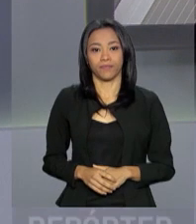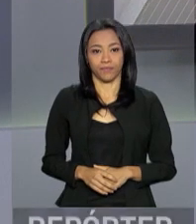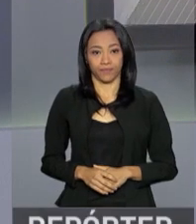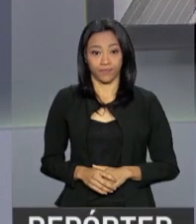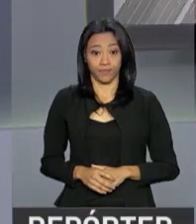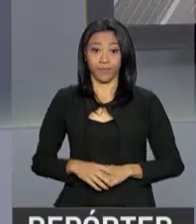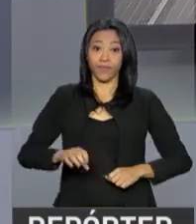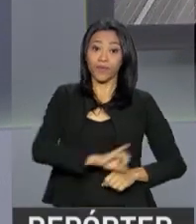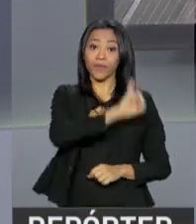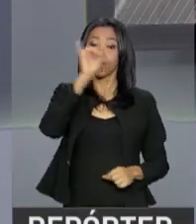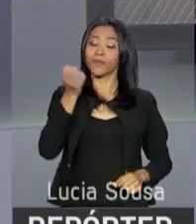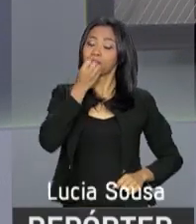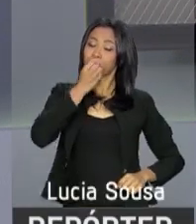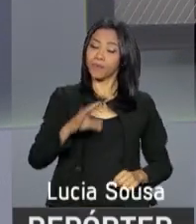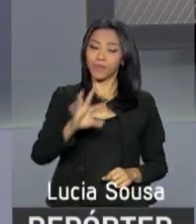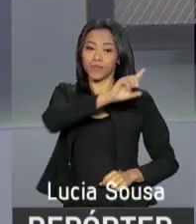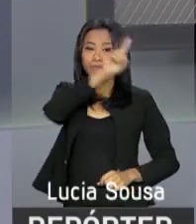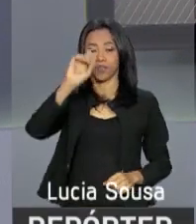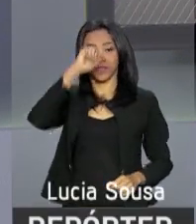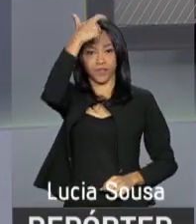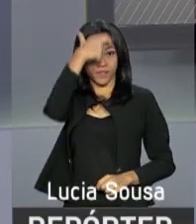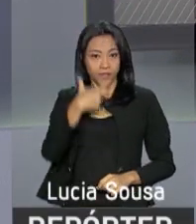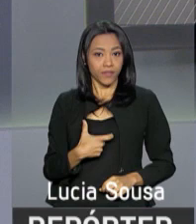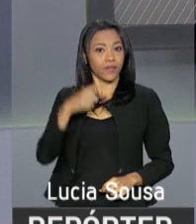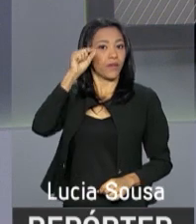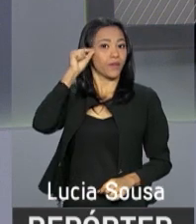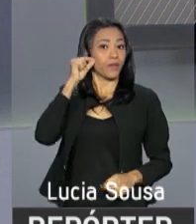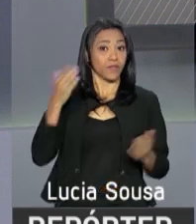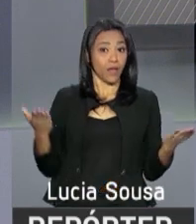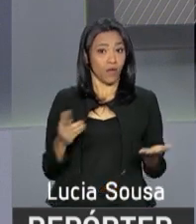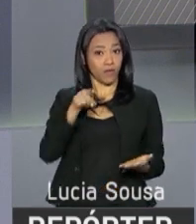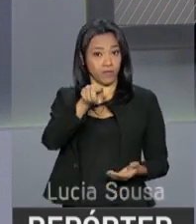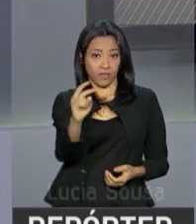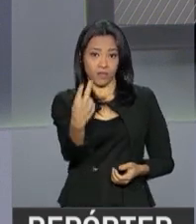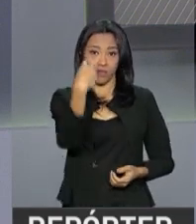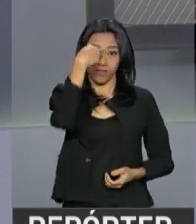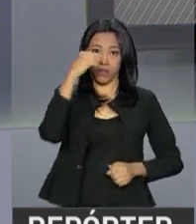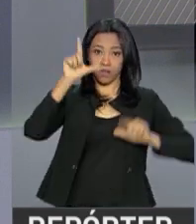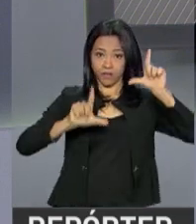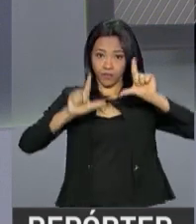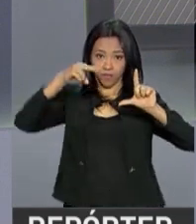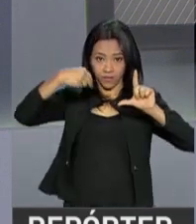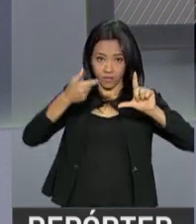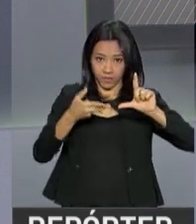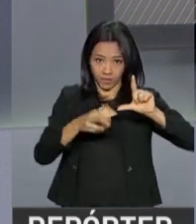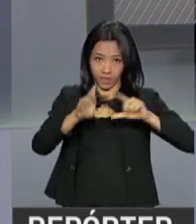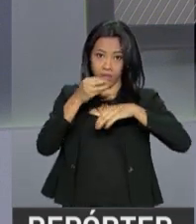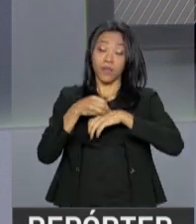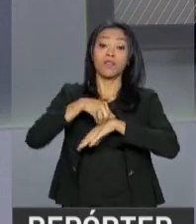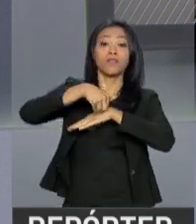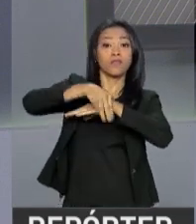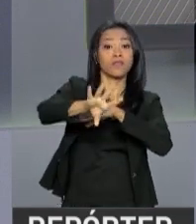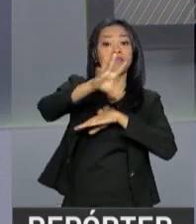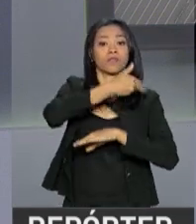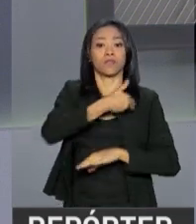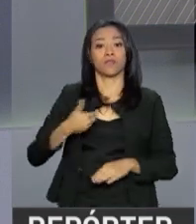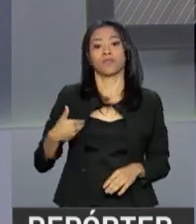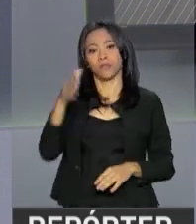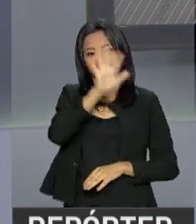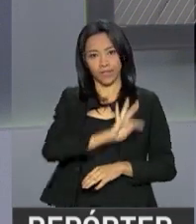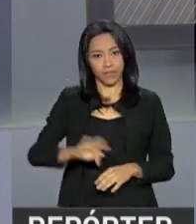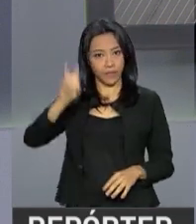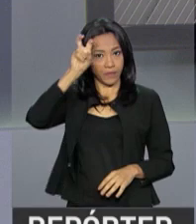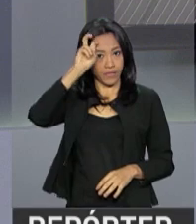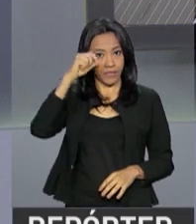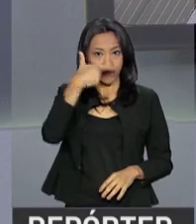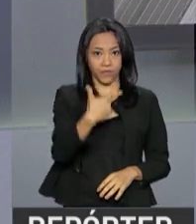olá bom dia eu sou o país há dias ea partir de agora você acompanha o repórter nbr com as notícias do governo federal desta